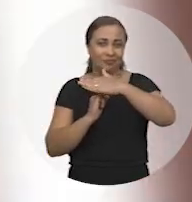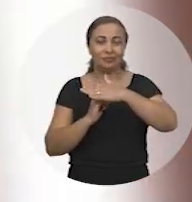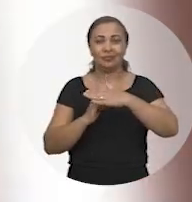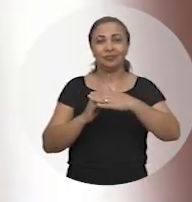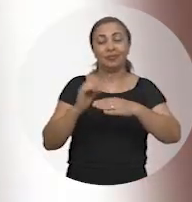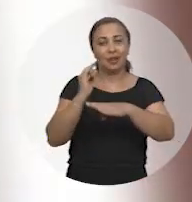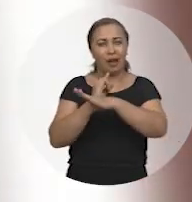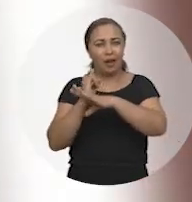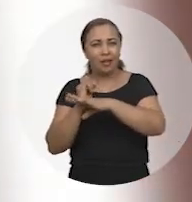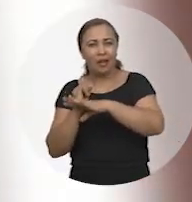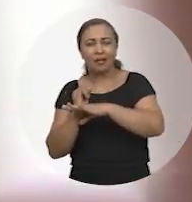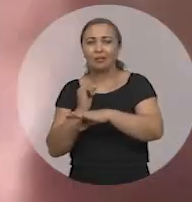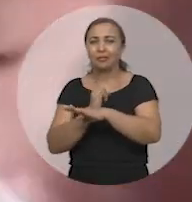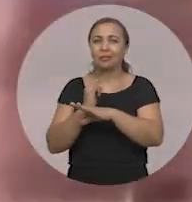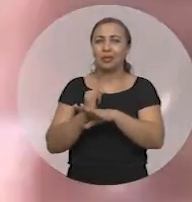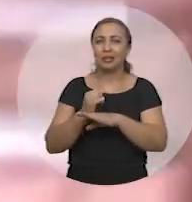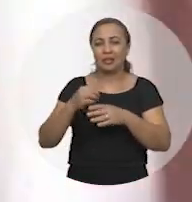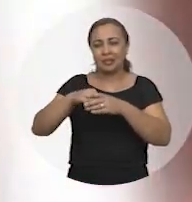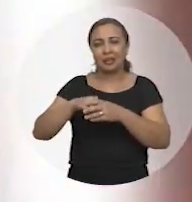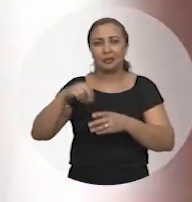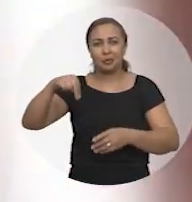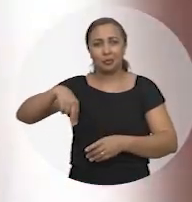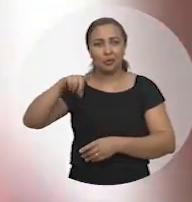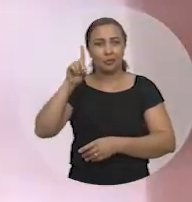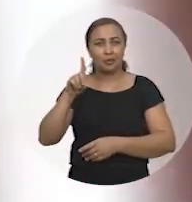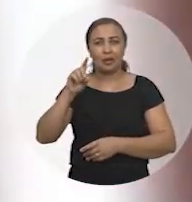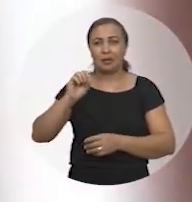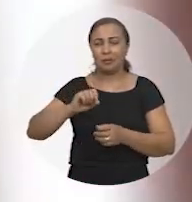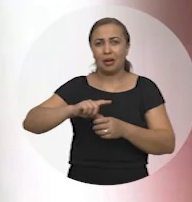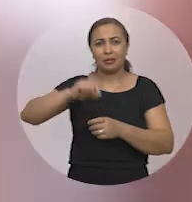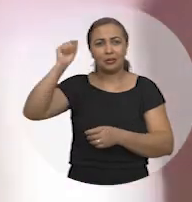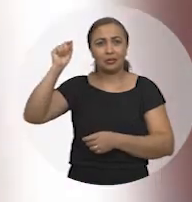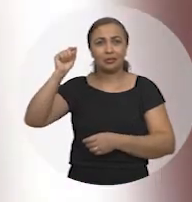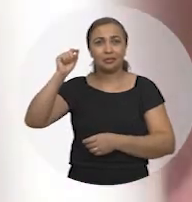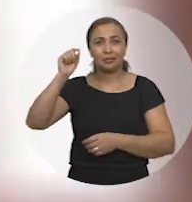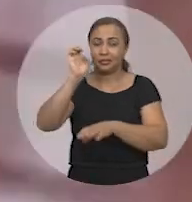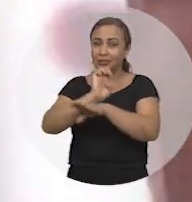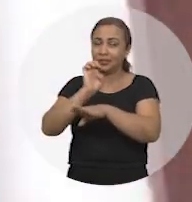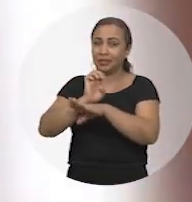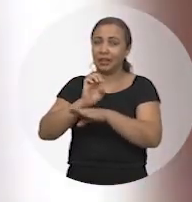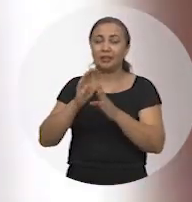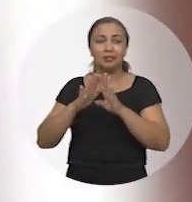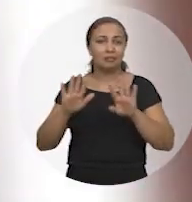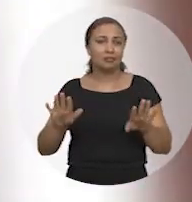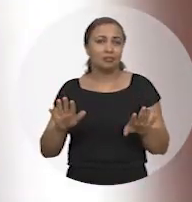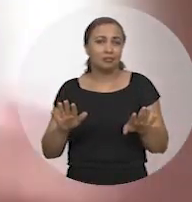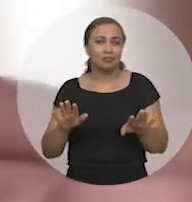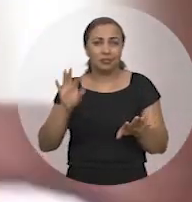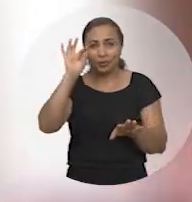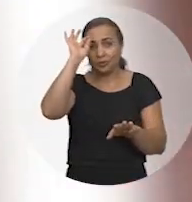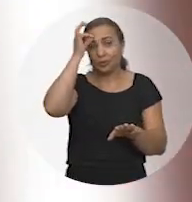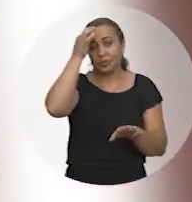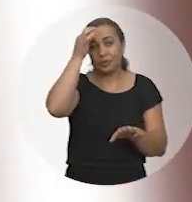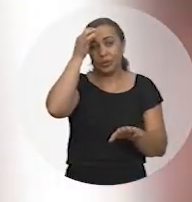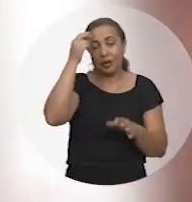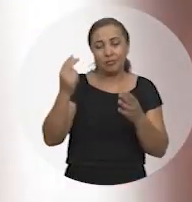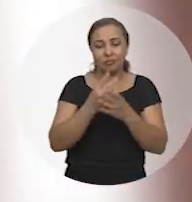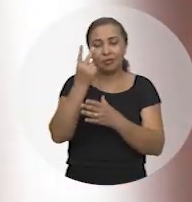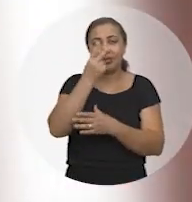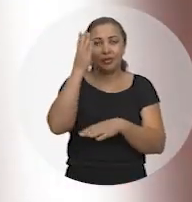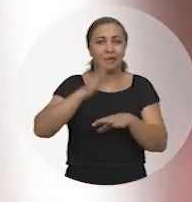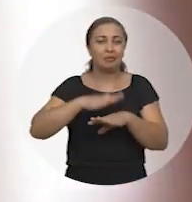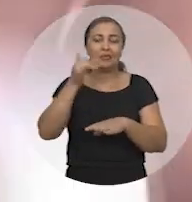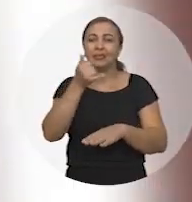instituição do interior, né, isso ainda mais dentro do Nordeste, com maior destaque, sendo uma instituição do Estado, então isso